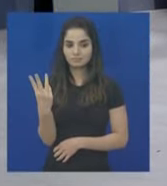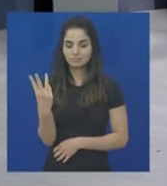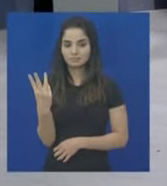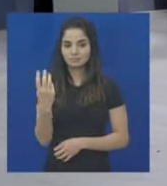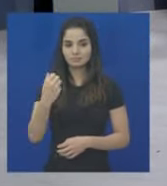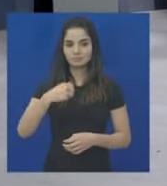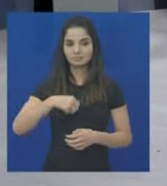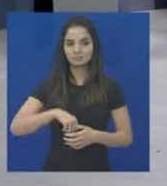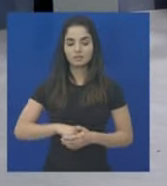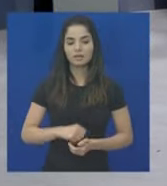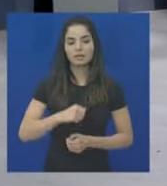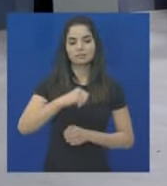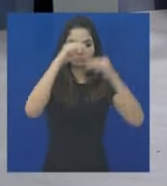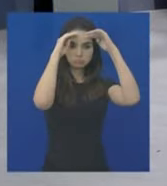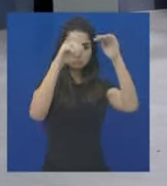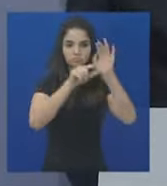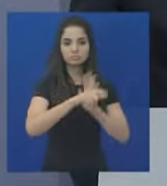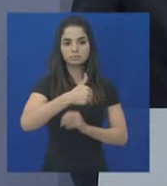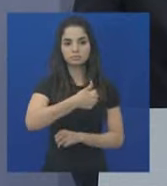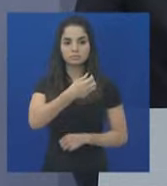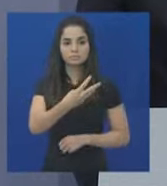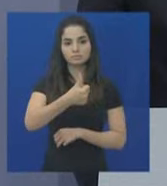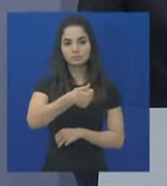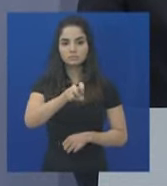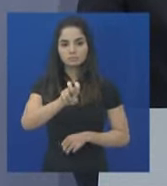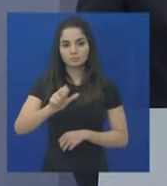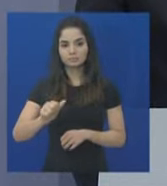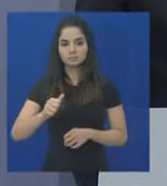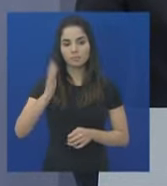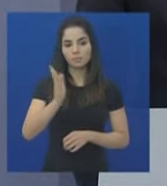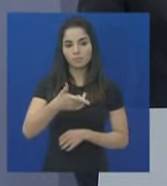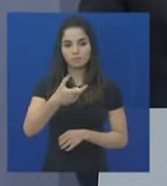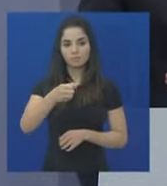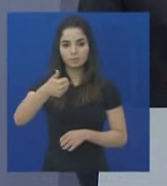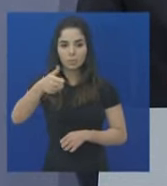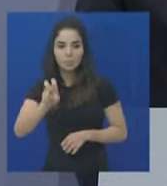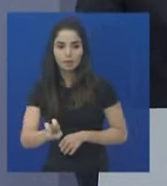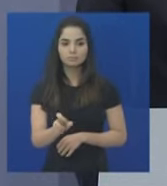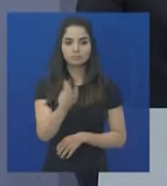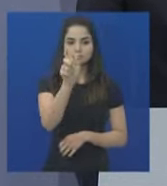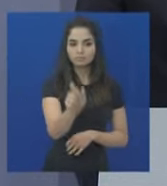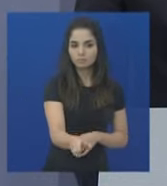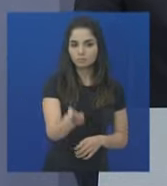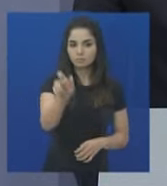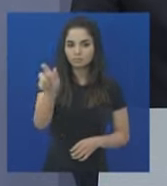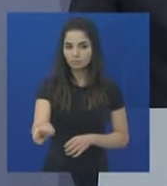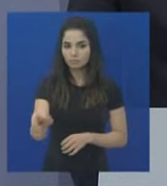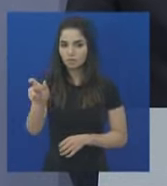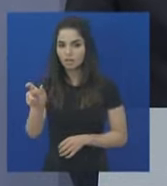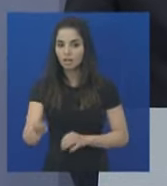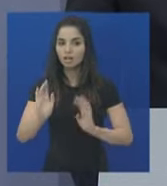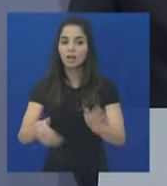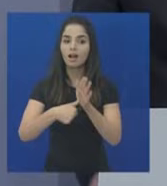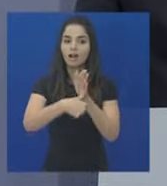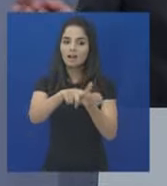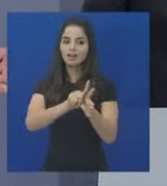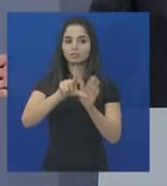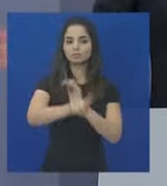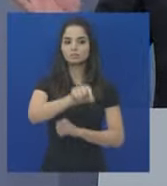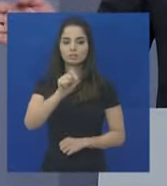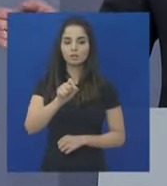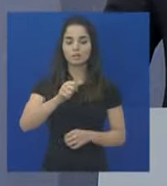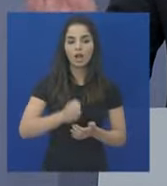atendem a Lei 13.165-2015. O lugar de cada um foi definido por sorteio. E a partir da